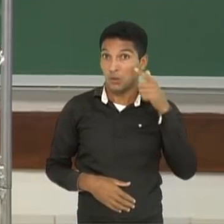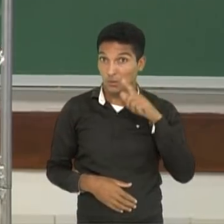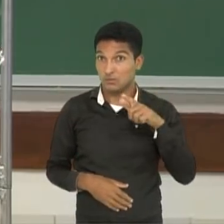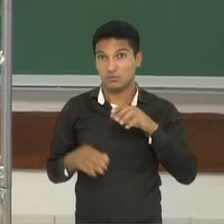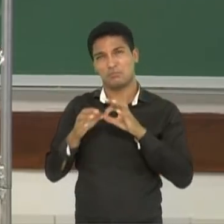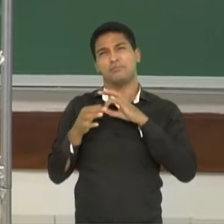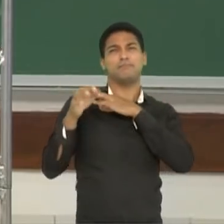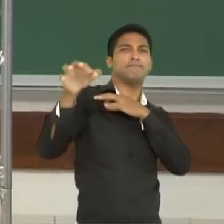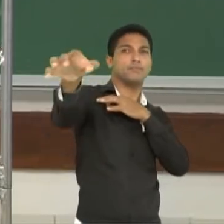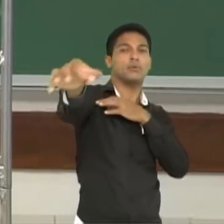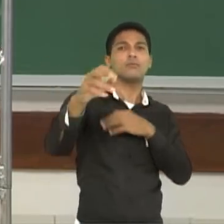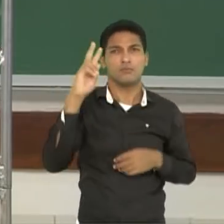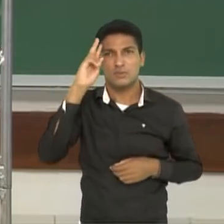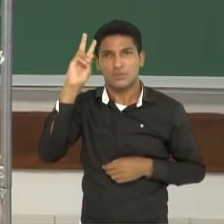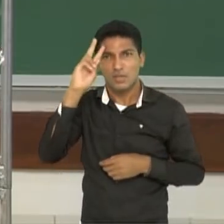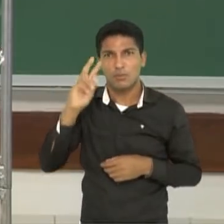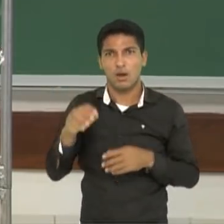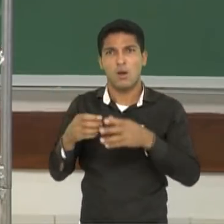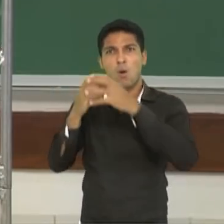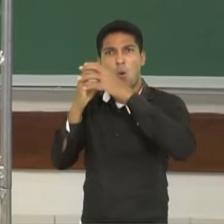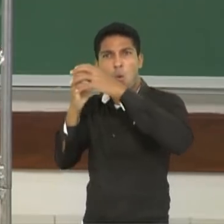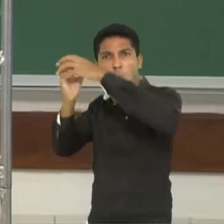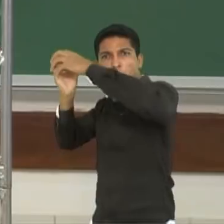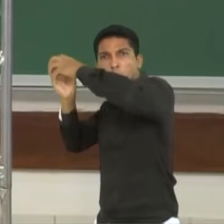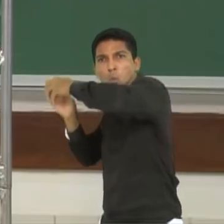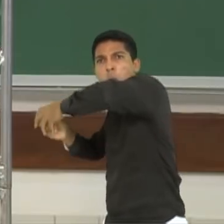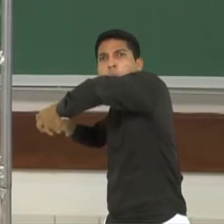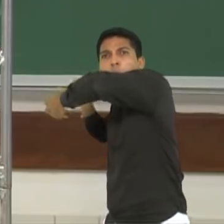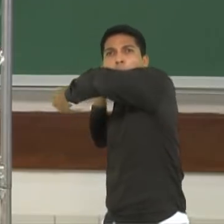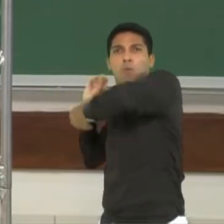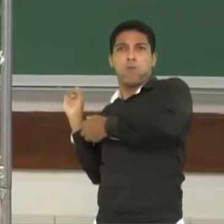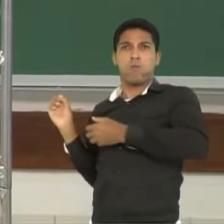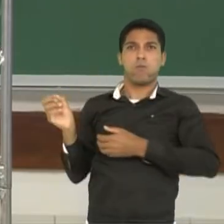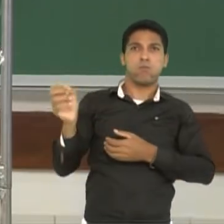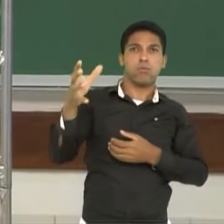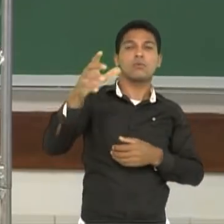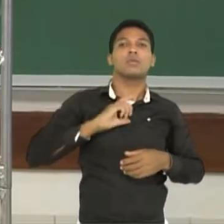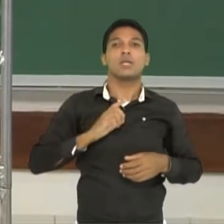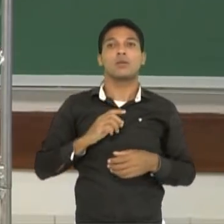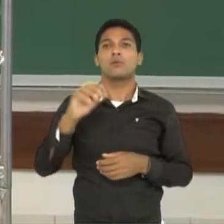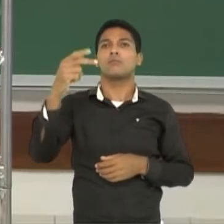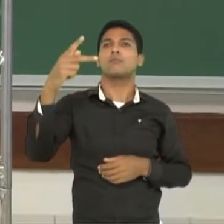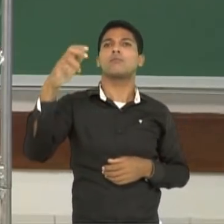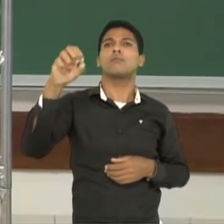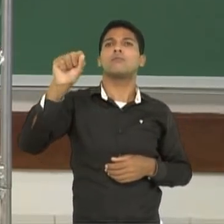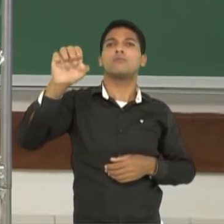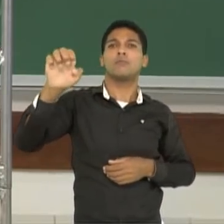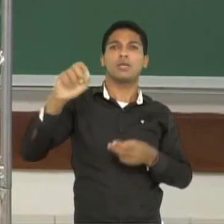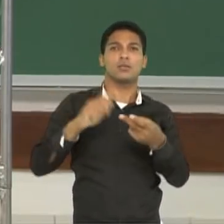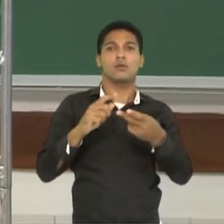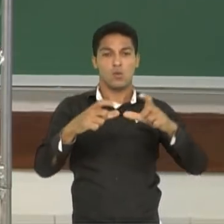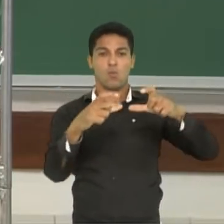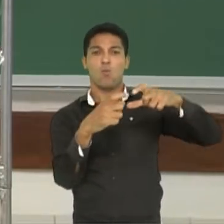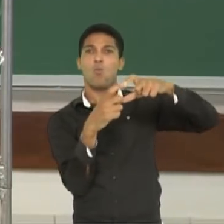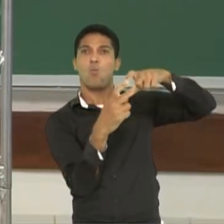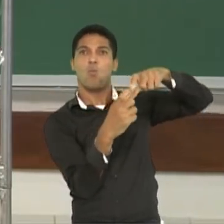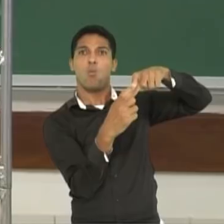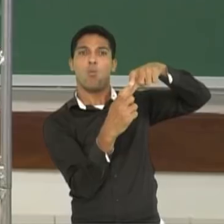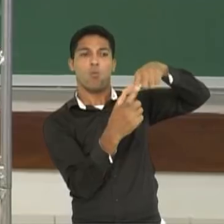possível. Vocês lembram quais eram os arremessos? Então nós temos o peso, o disco,